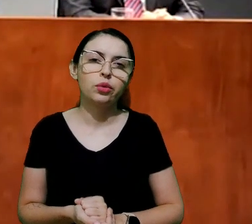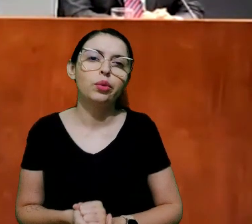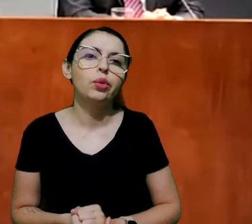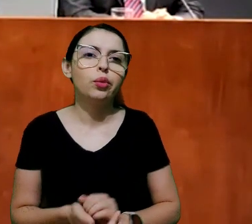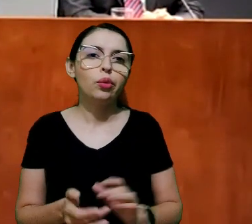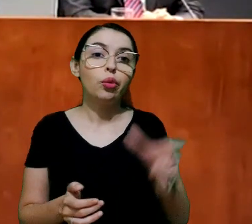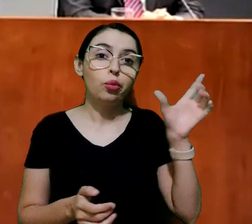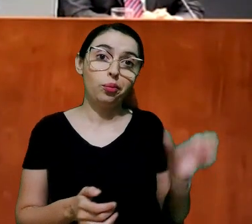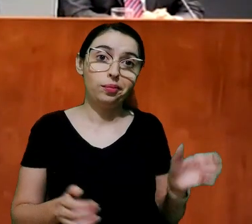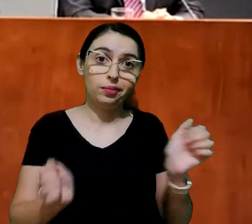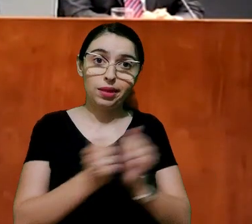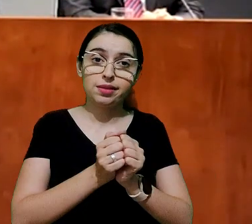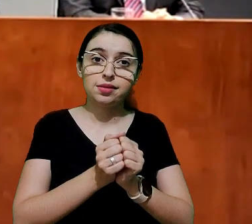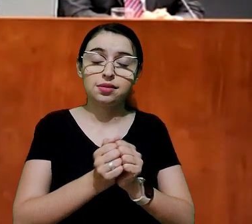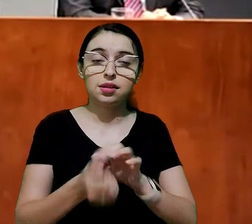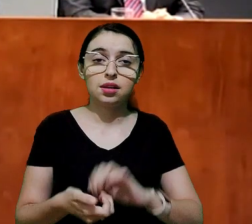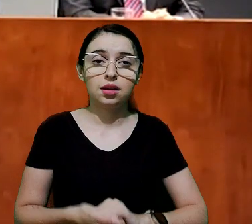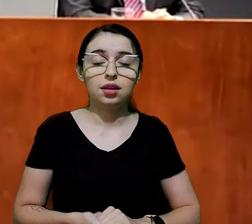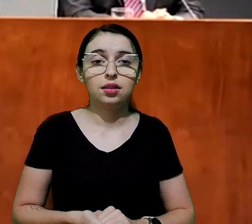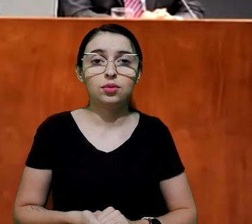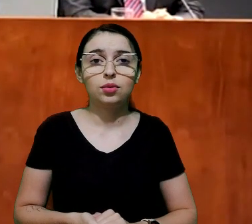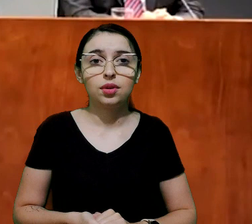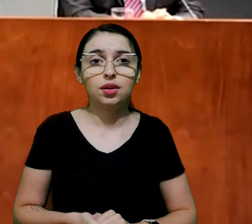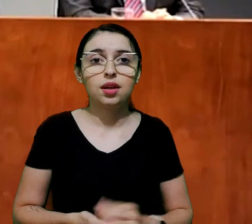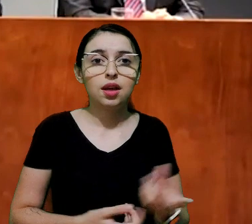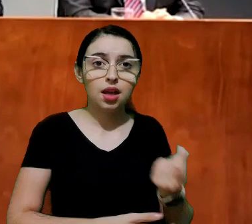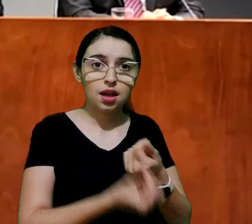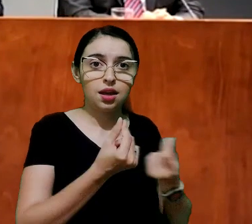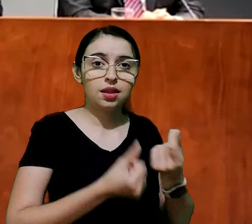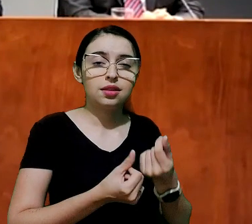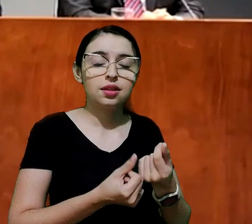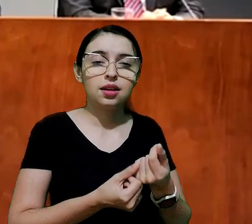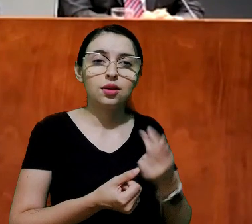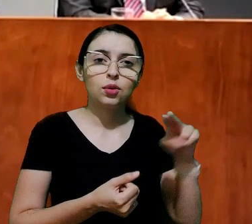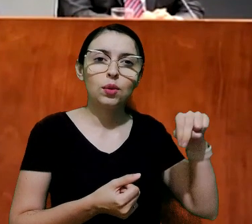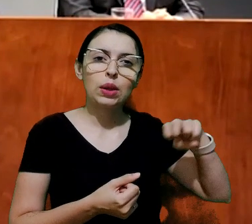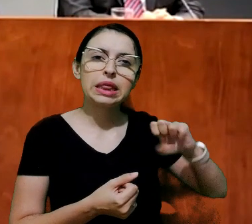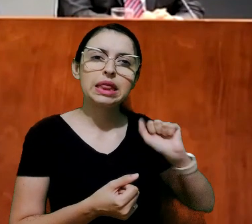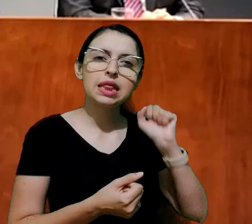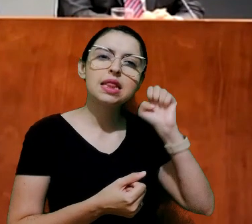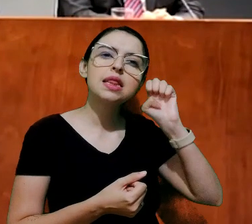mais considerando que o cônjuge se torna